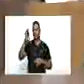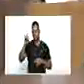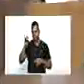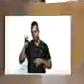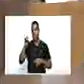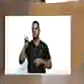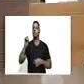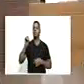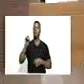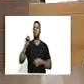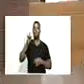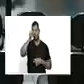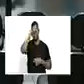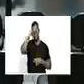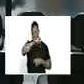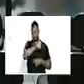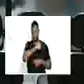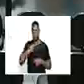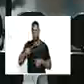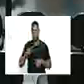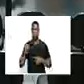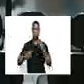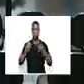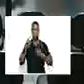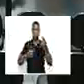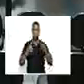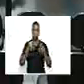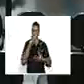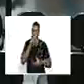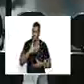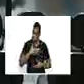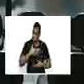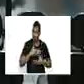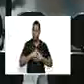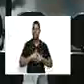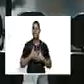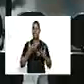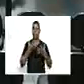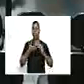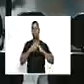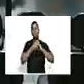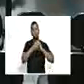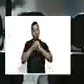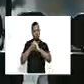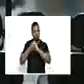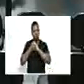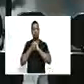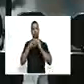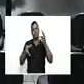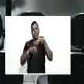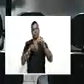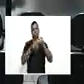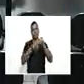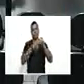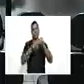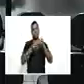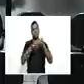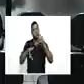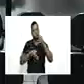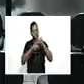permite fazer discussão daqui bem na verdade eu gostaria de cumprimentar alguns pontos que o vereador sal José